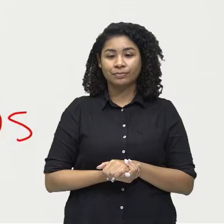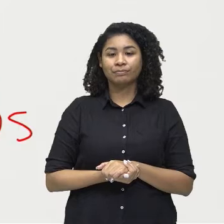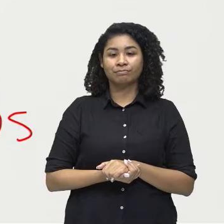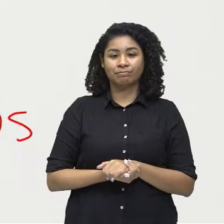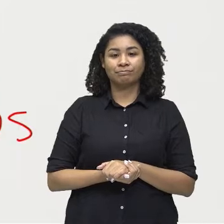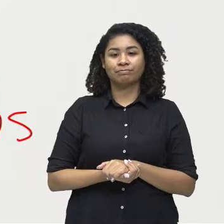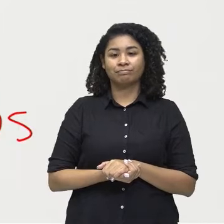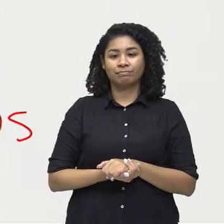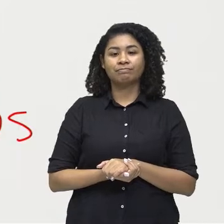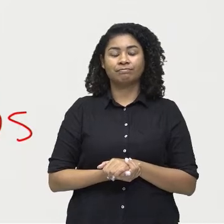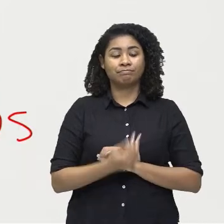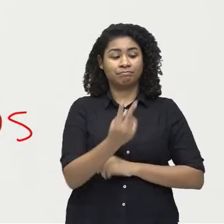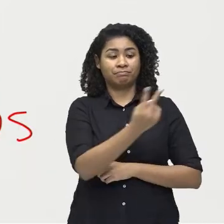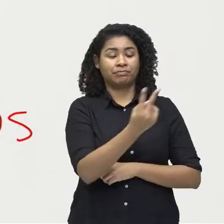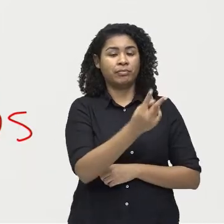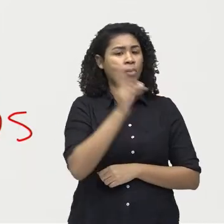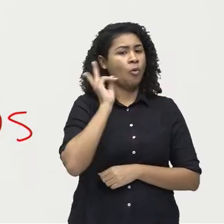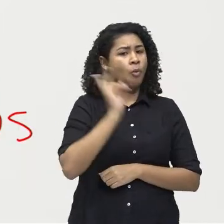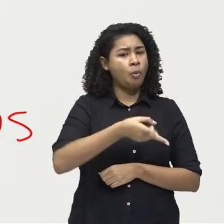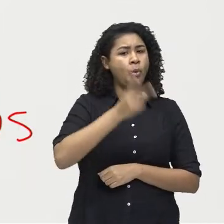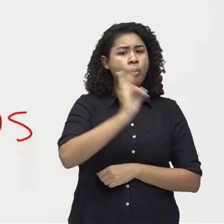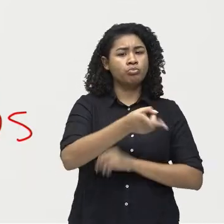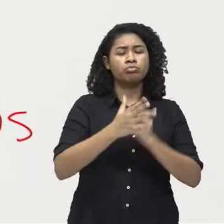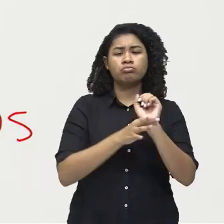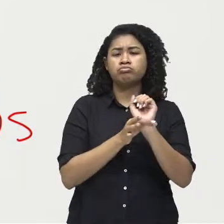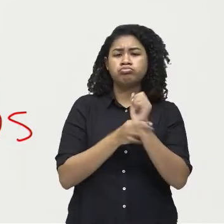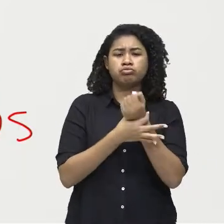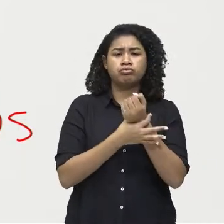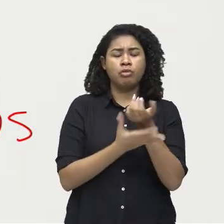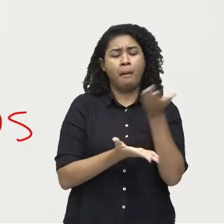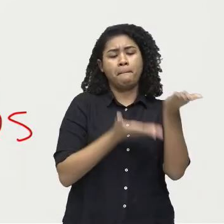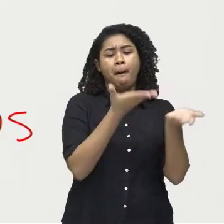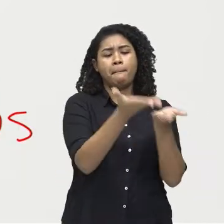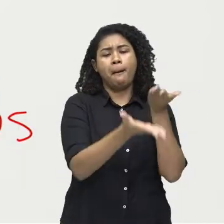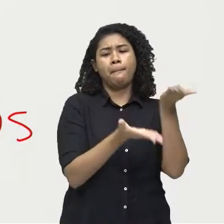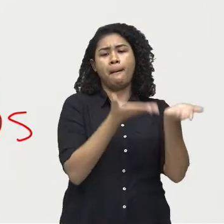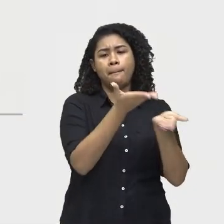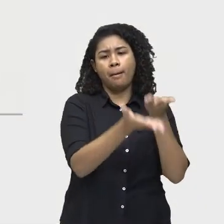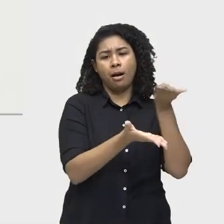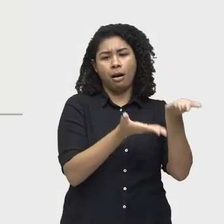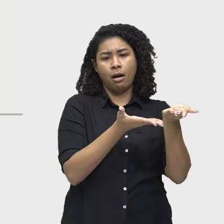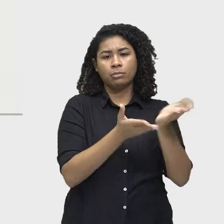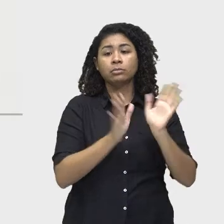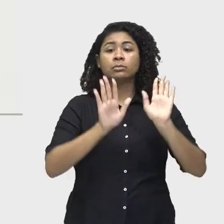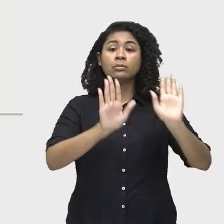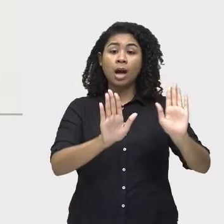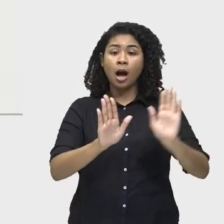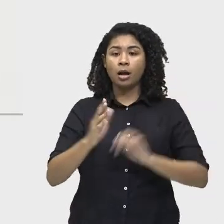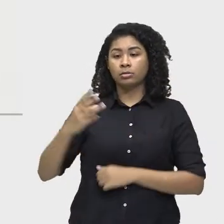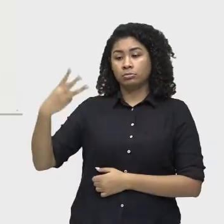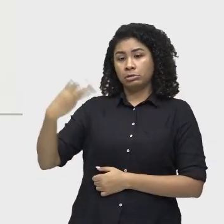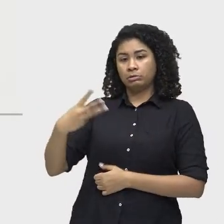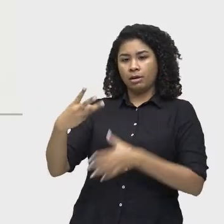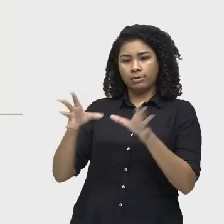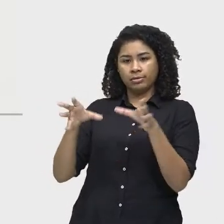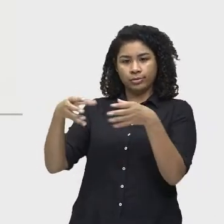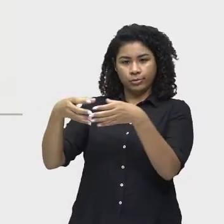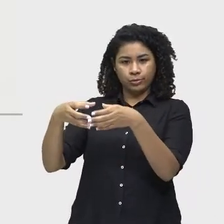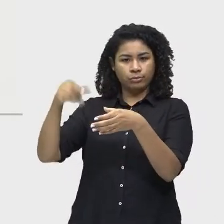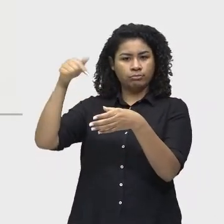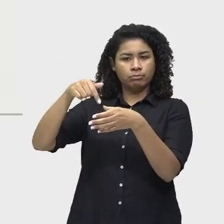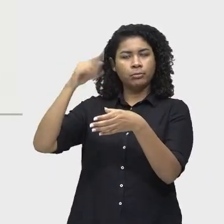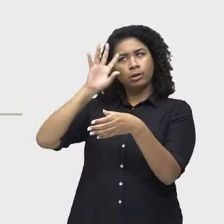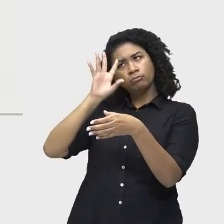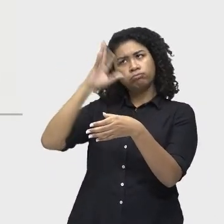a nobreza conseguiriam manter os seus privilégios. Só que o terceiro estado resolveu mudar